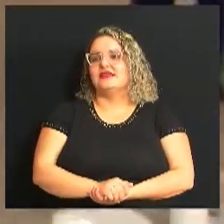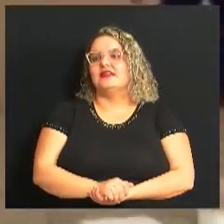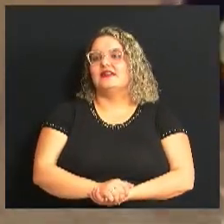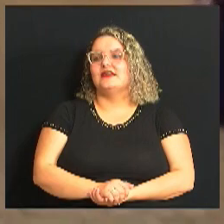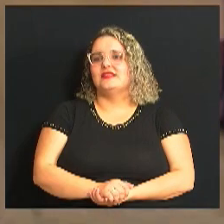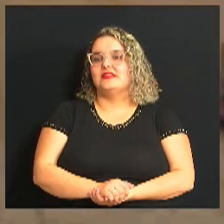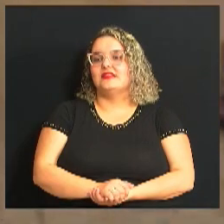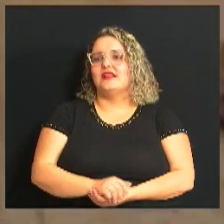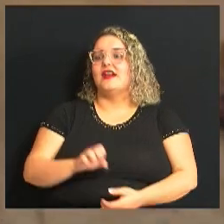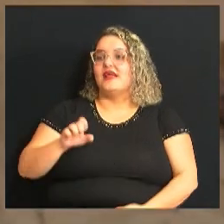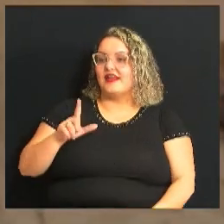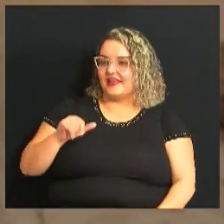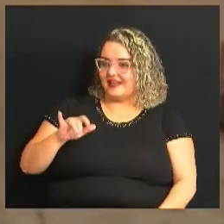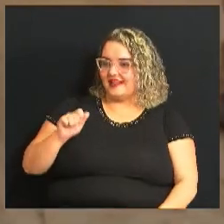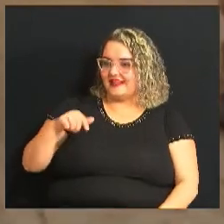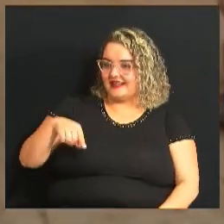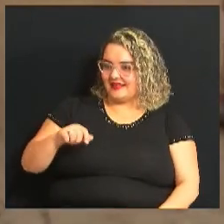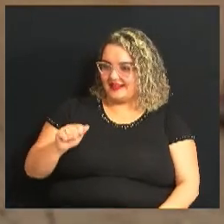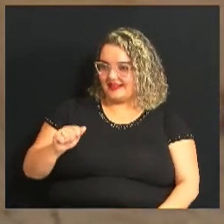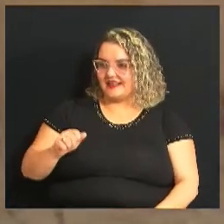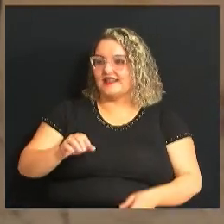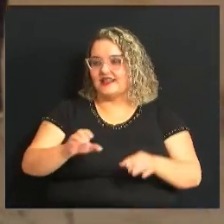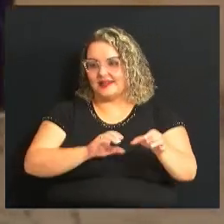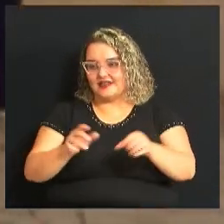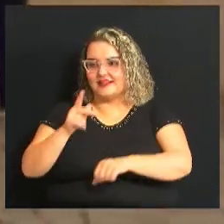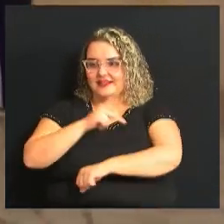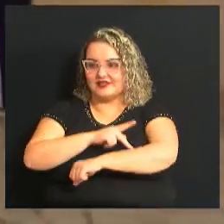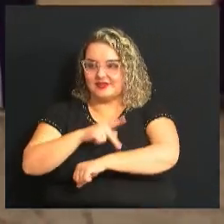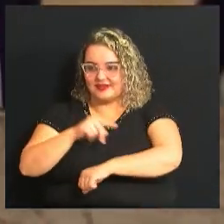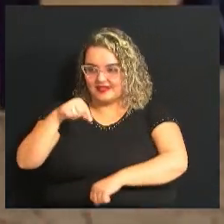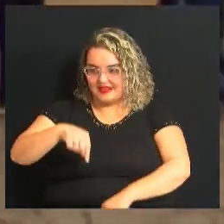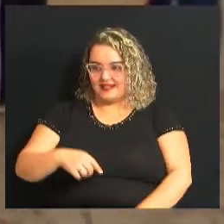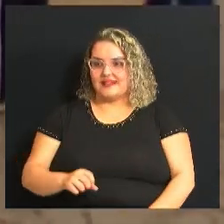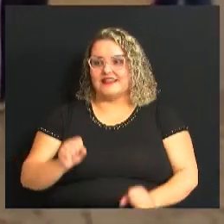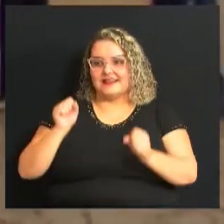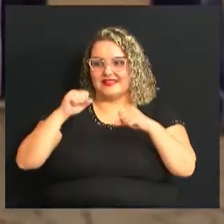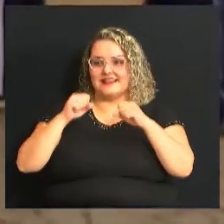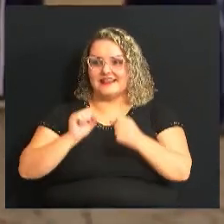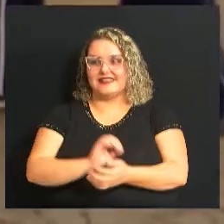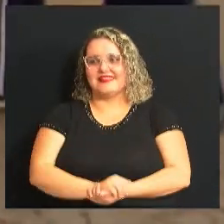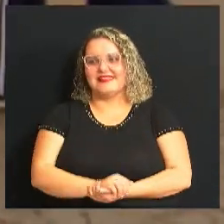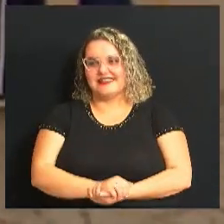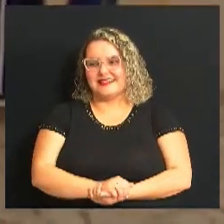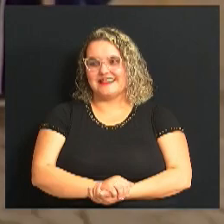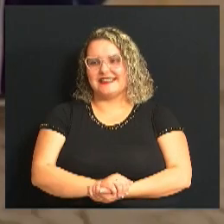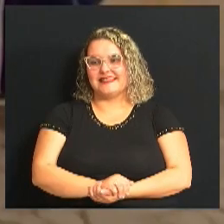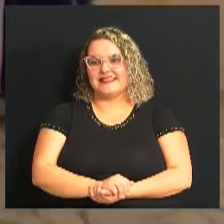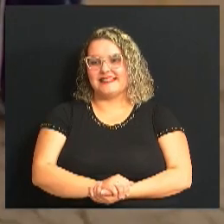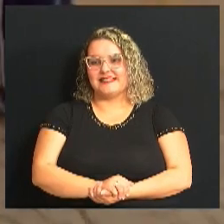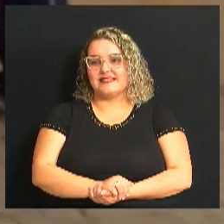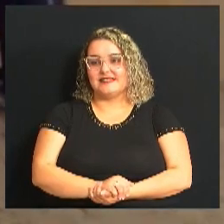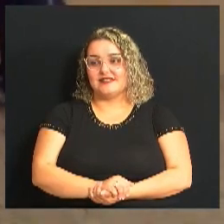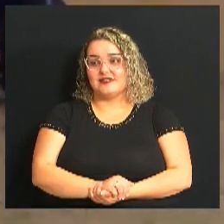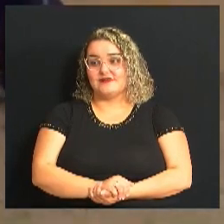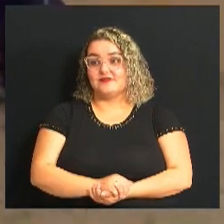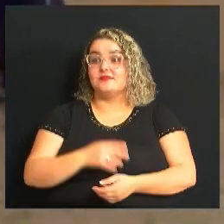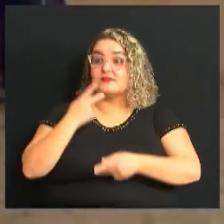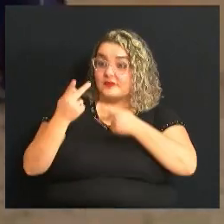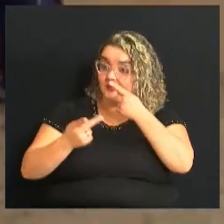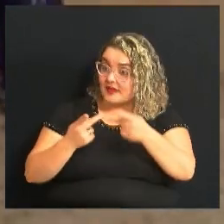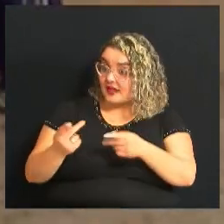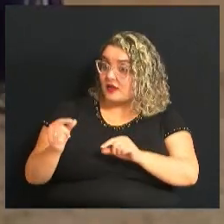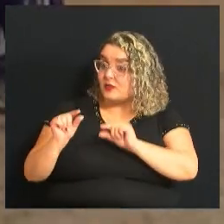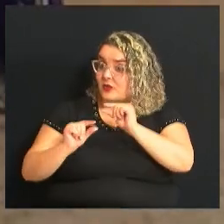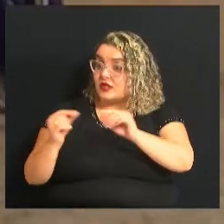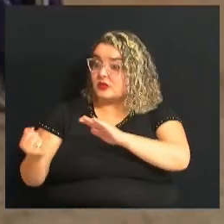A Eliane, que é a coordenadora pedagógica aqui da casa, é isso? Sim, isso. Bom, fale um pouquinho sobre a instituição,